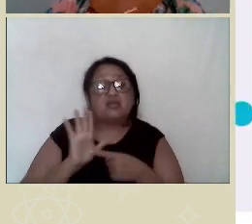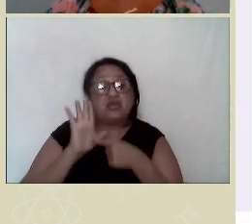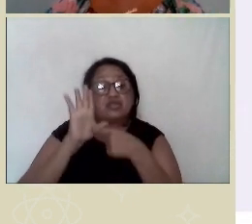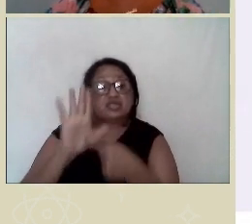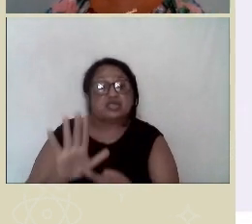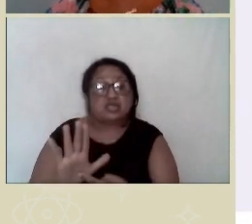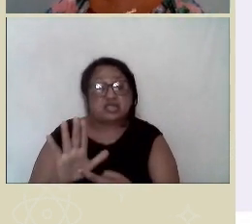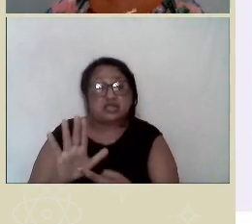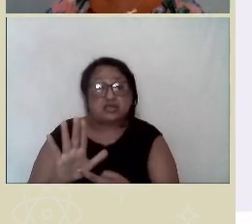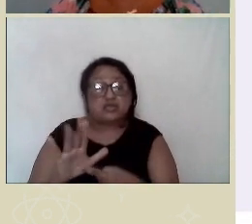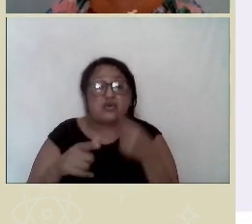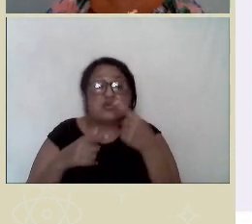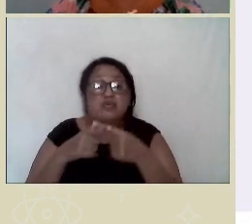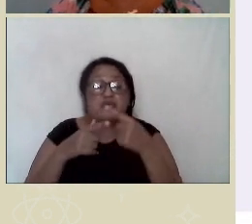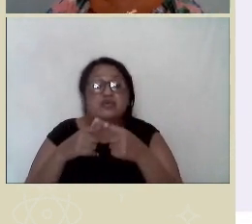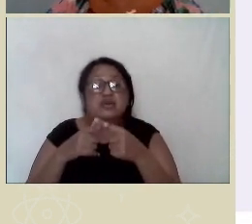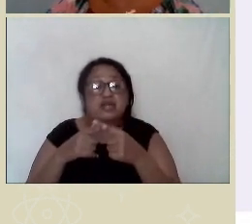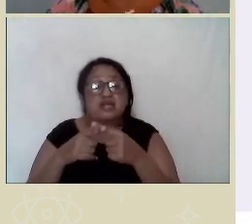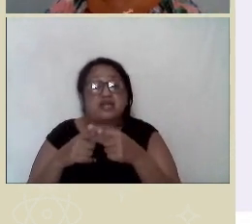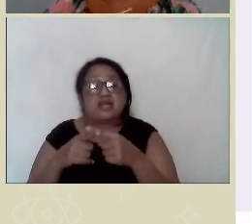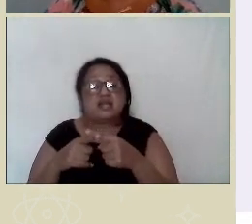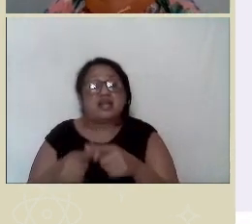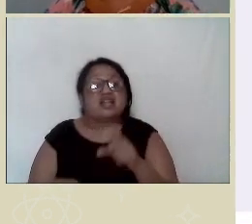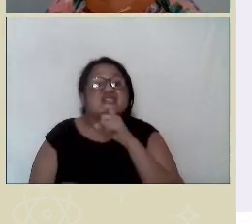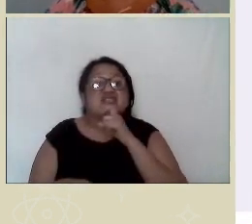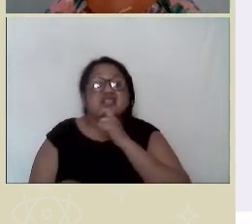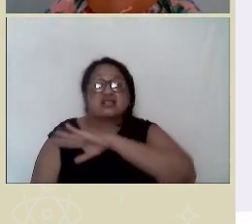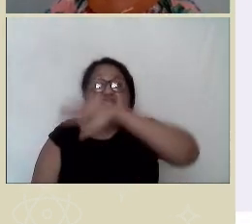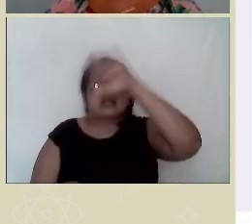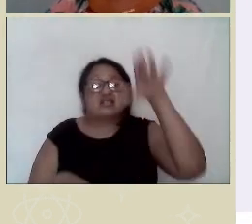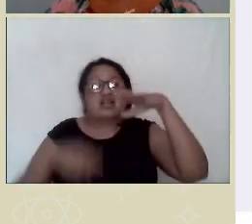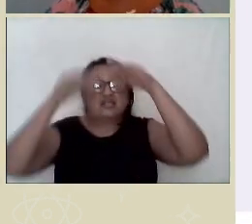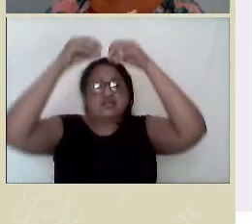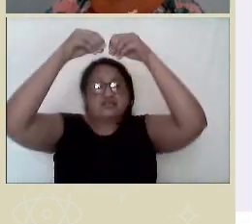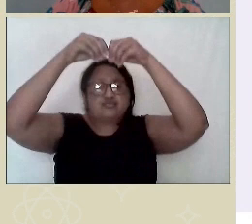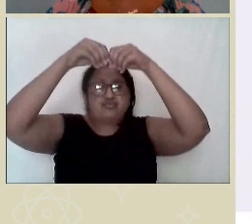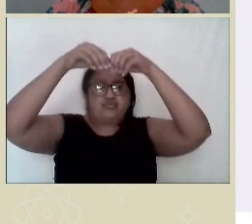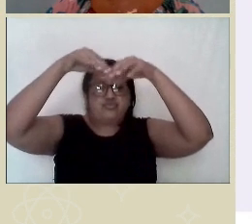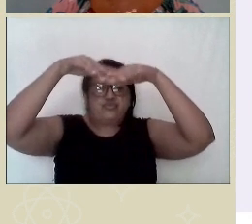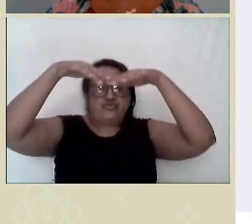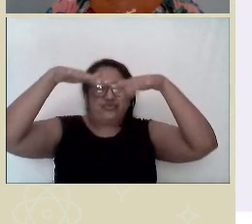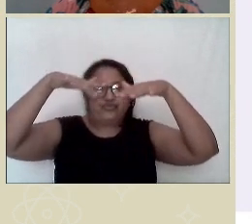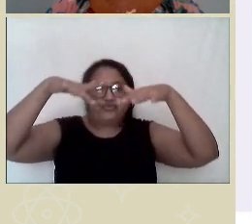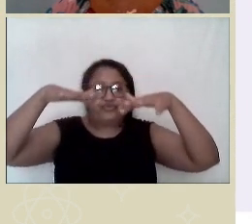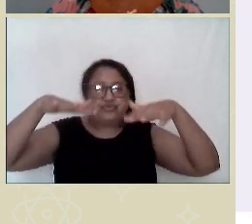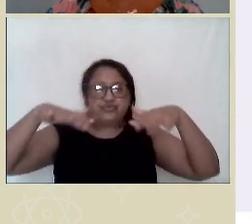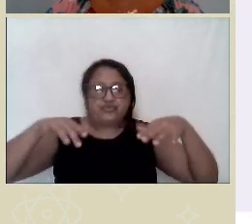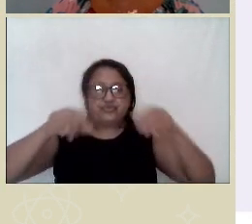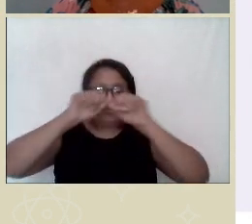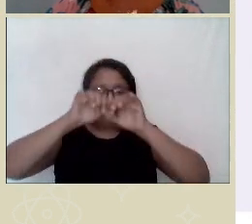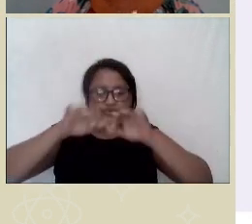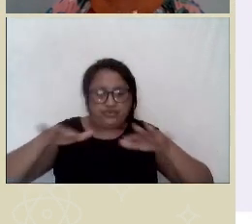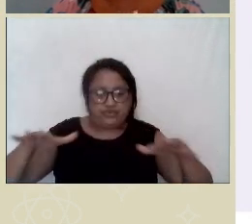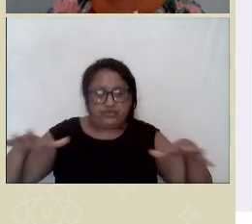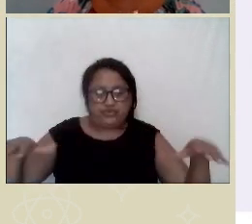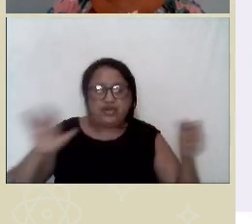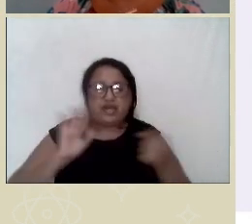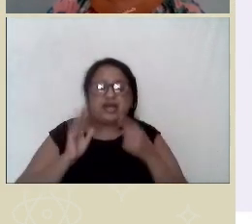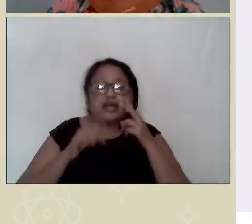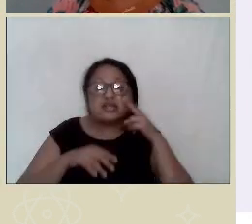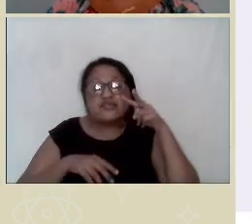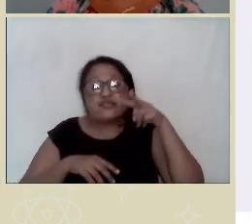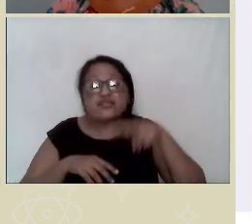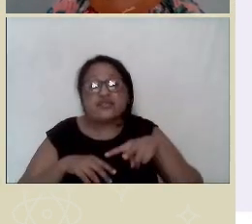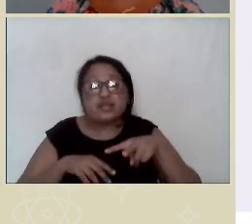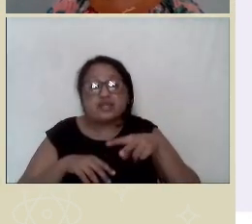né um texto publicado aqui na BBC News mundo né e aí a gente tem aqui a foto um texto de 2019 né